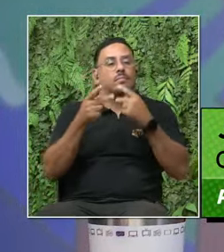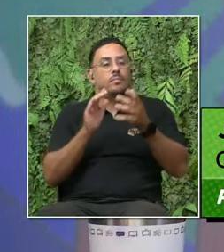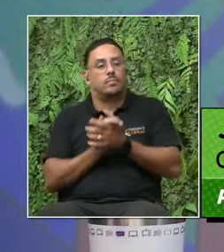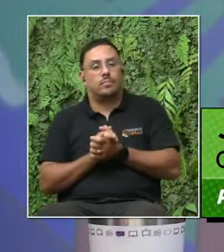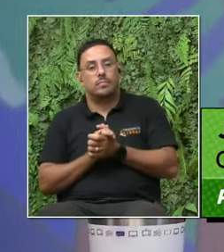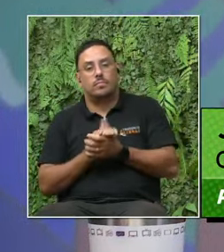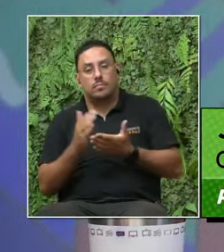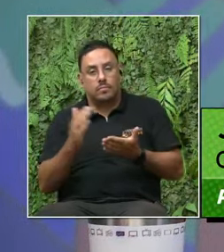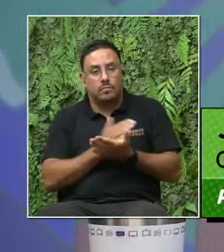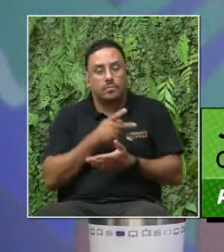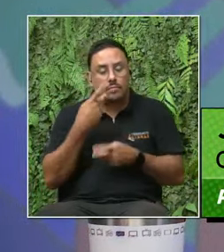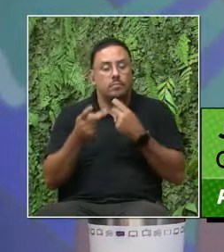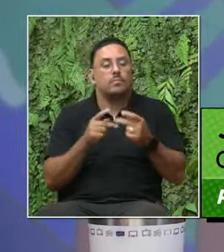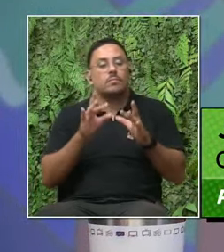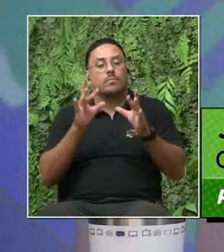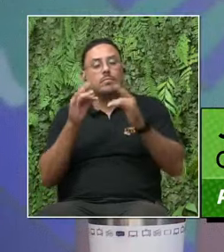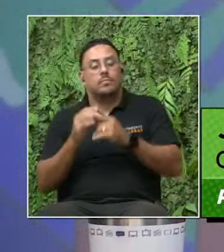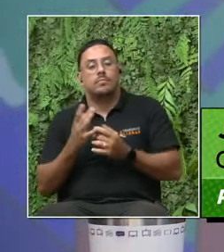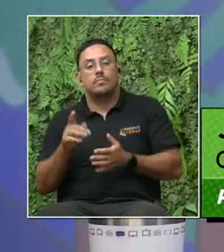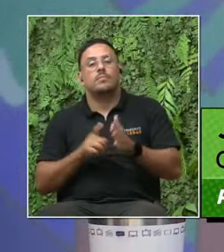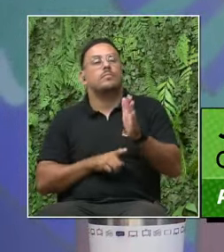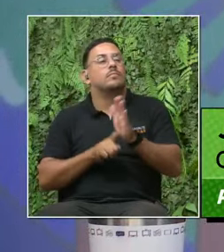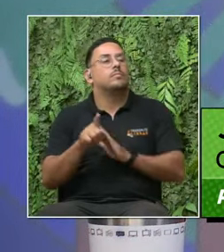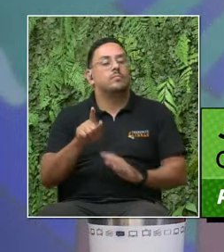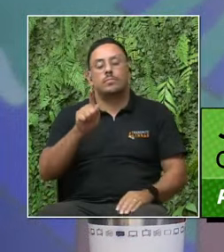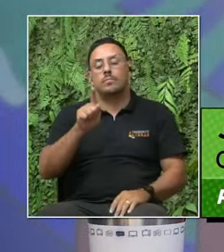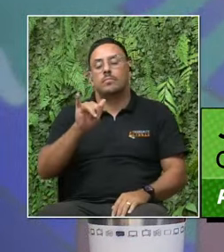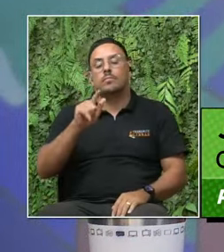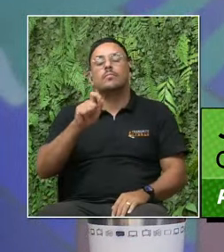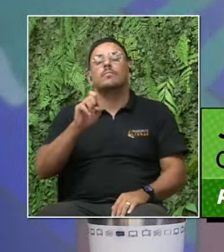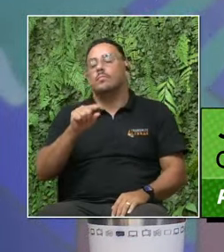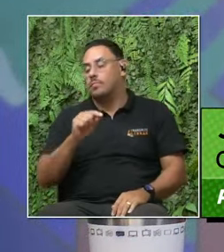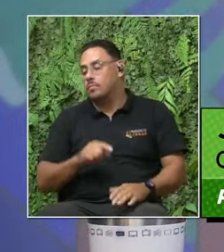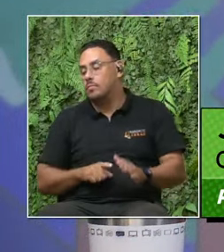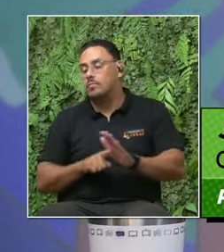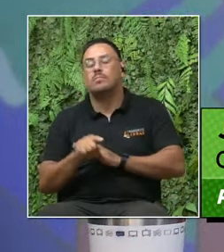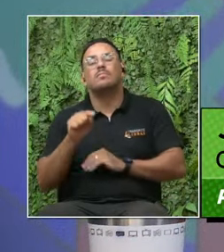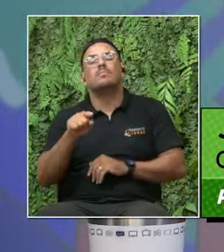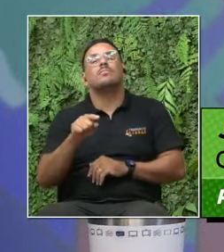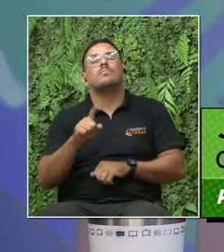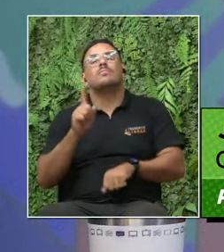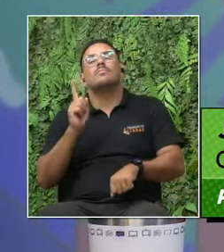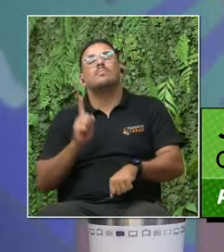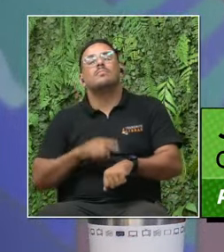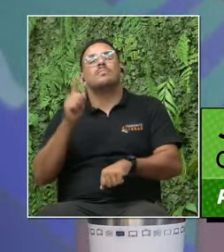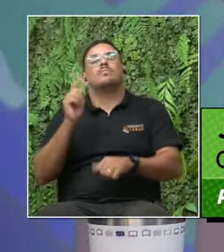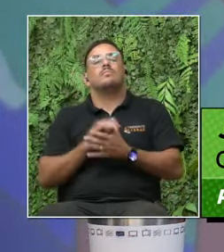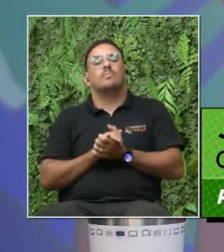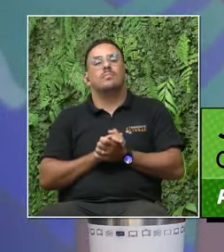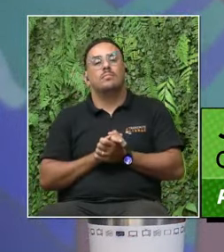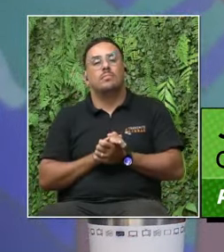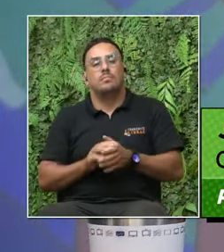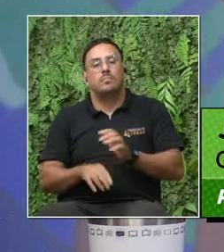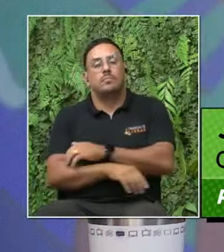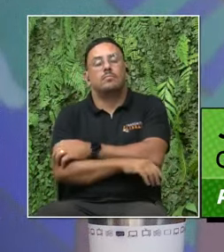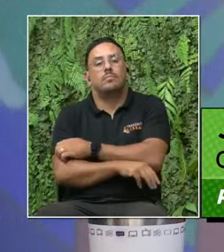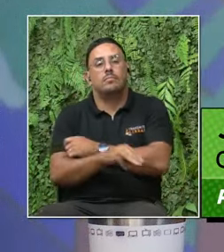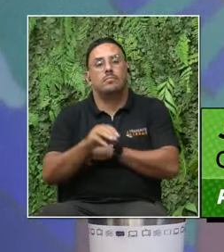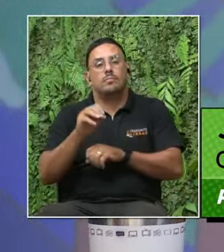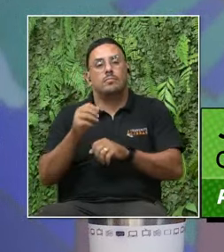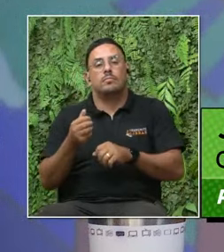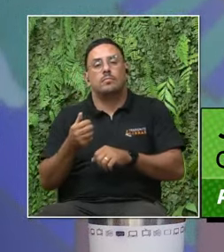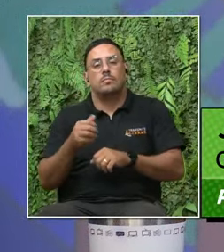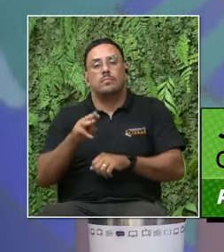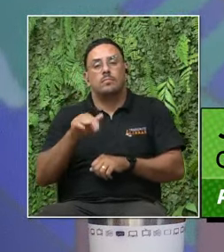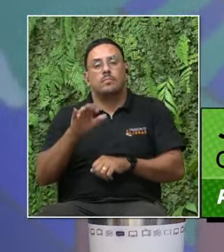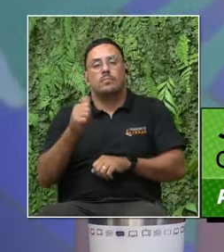falou aqui algumas vezes no detalhe queria perguntar pro Gilbert o seguinte aí na hora que o o milito faz as